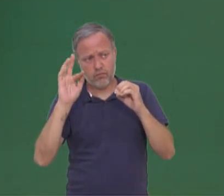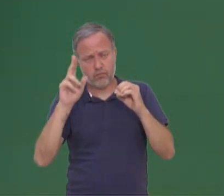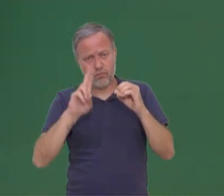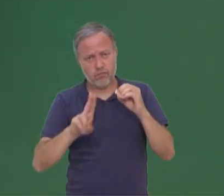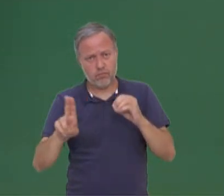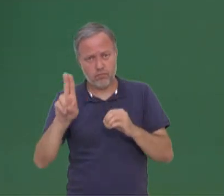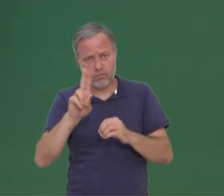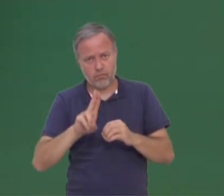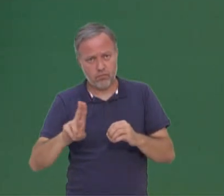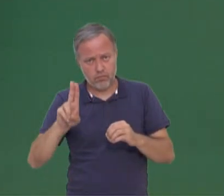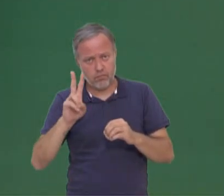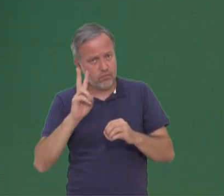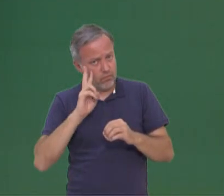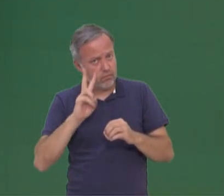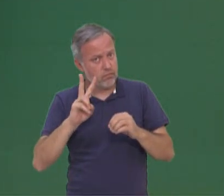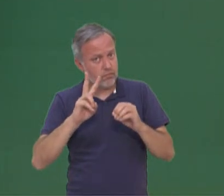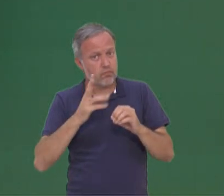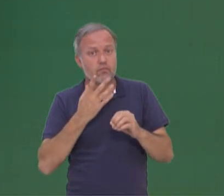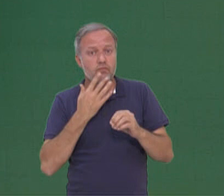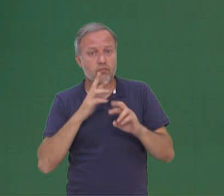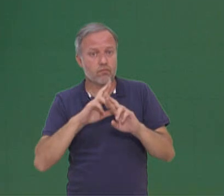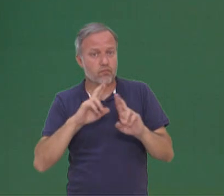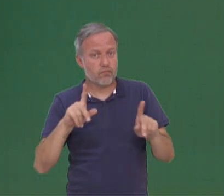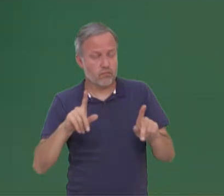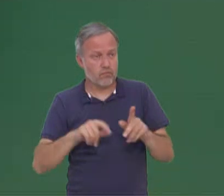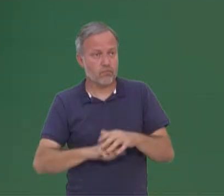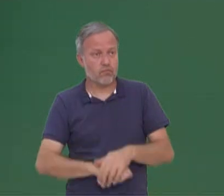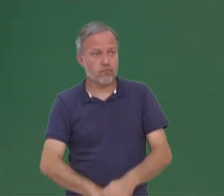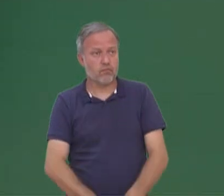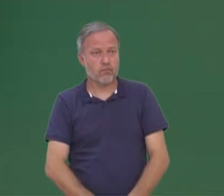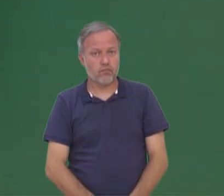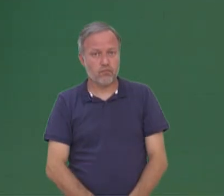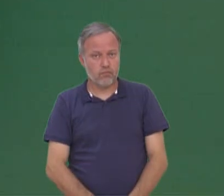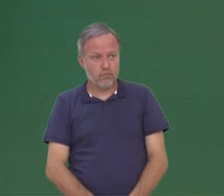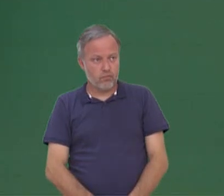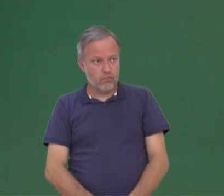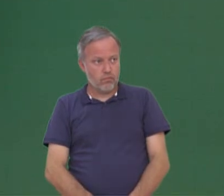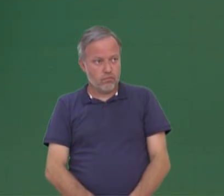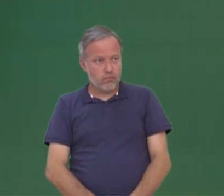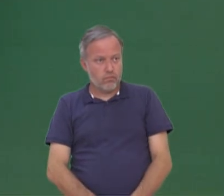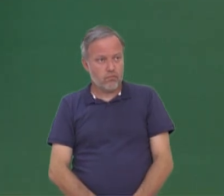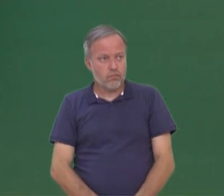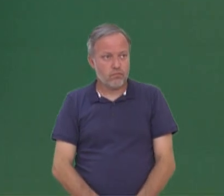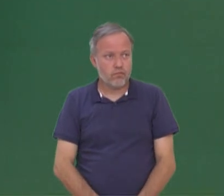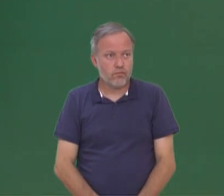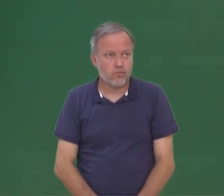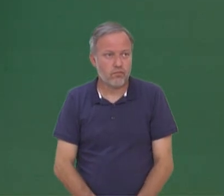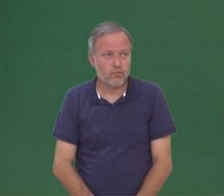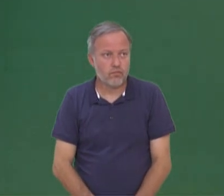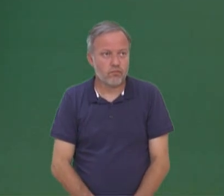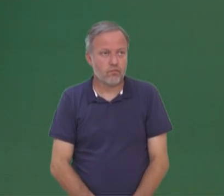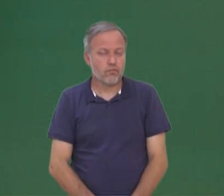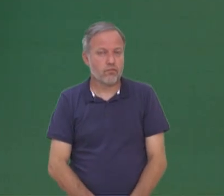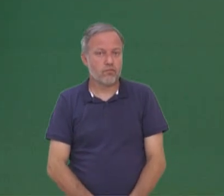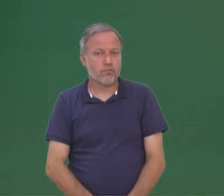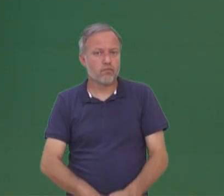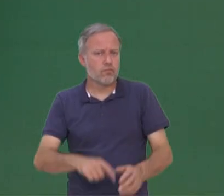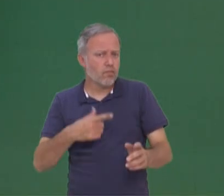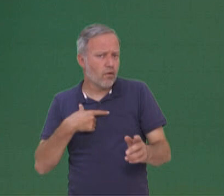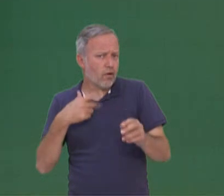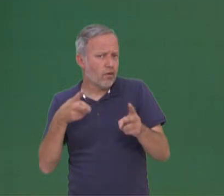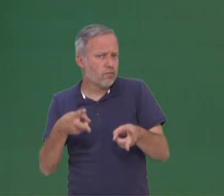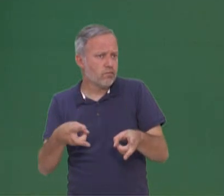usaram corantes diferentes. Experimentos do Brown, e sempre indicando a presença do núcleo. Aí o que o Brown